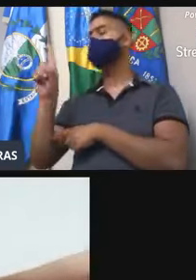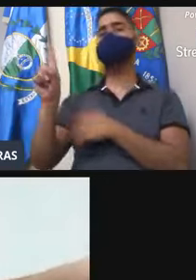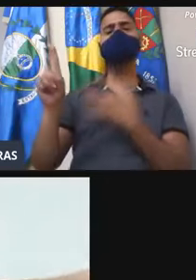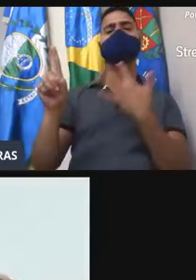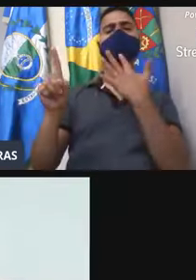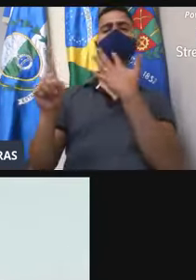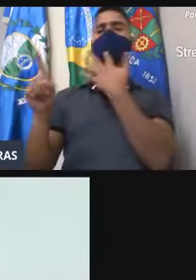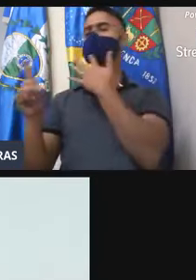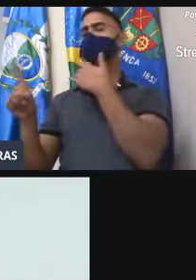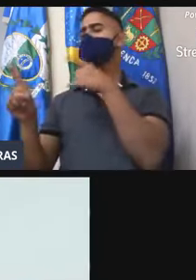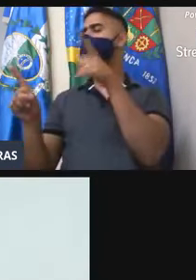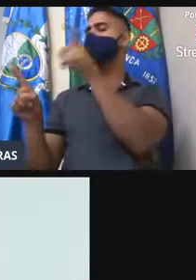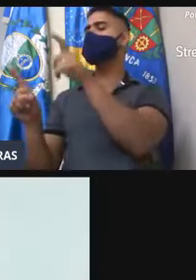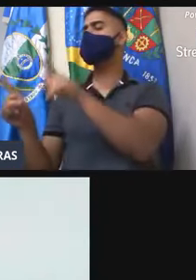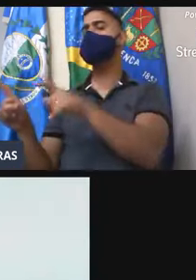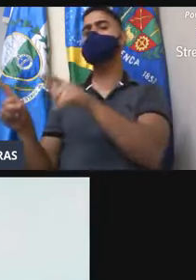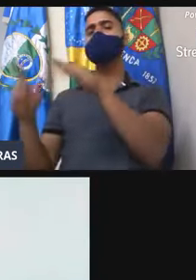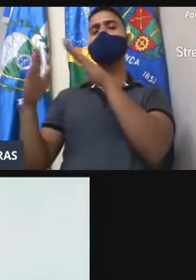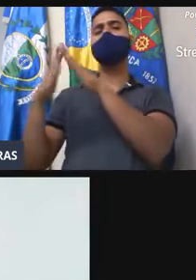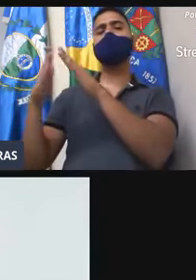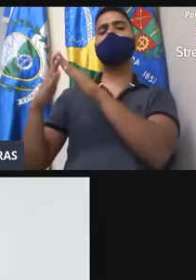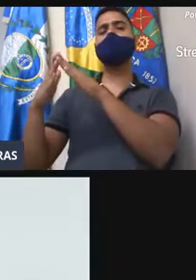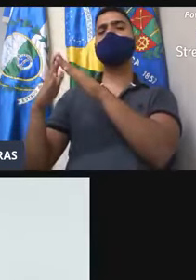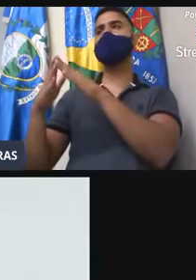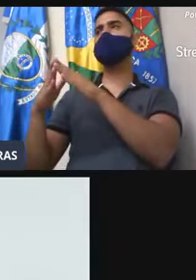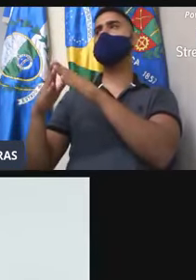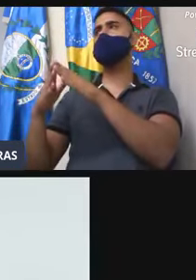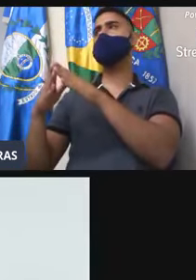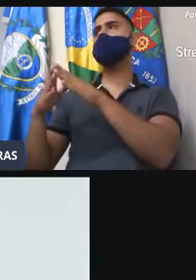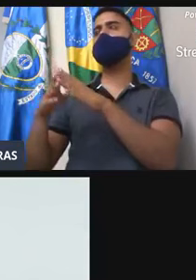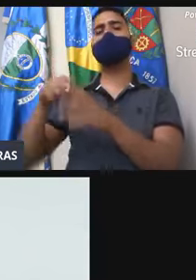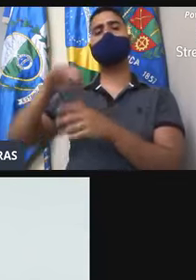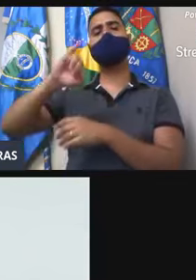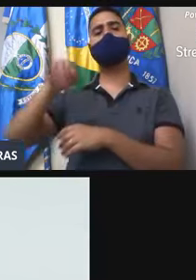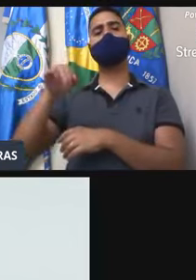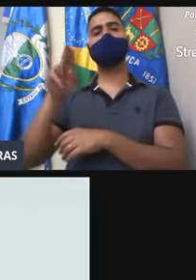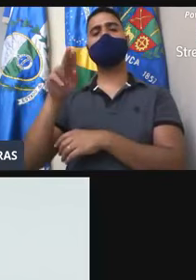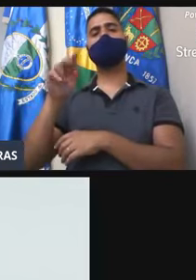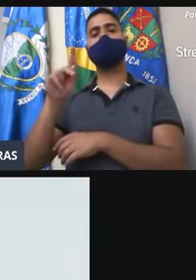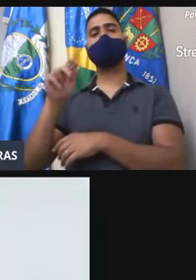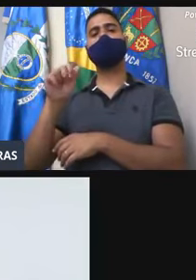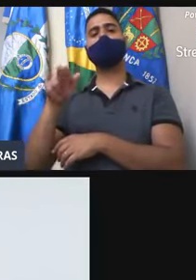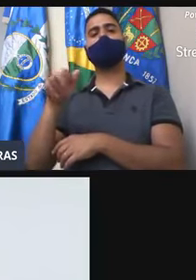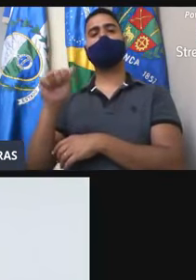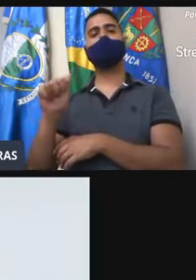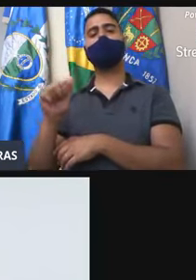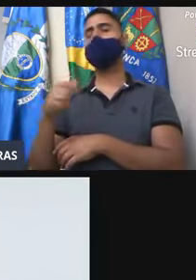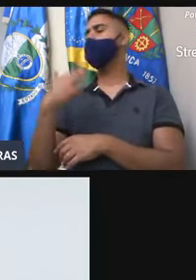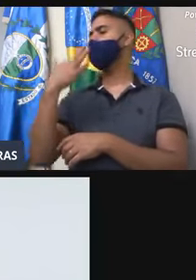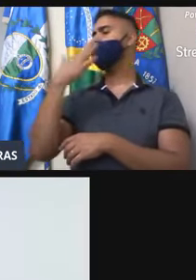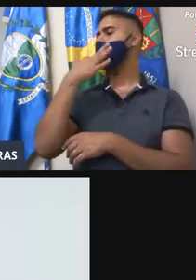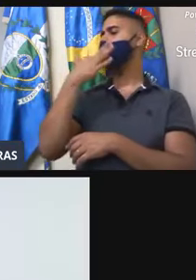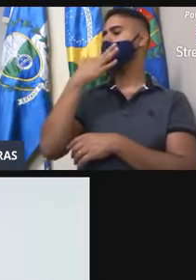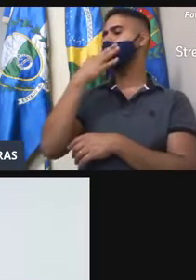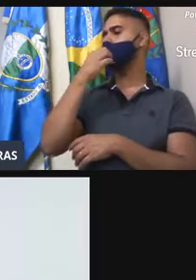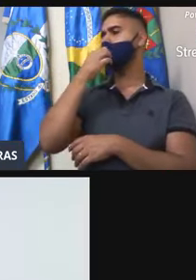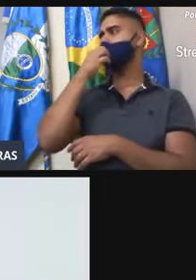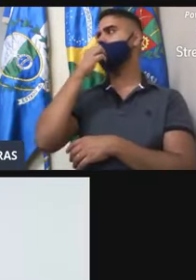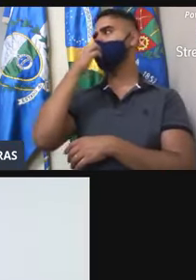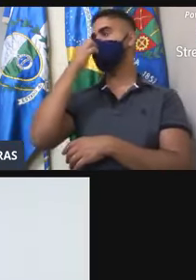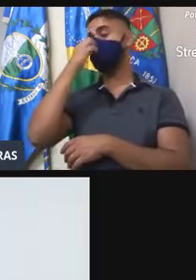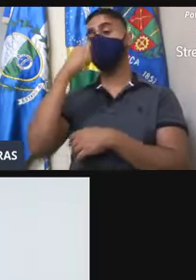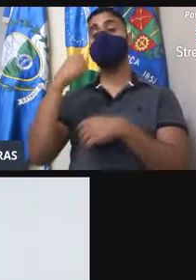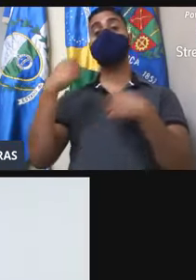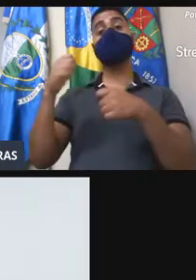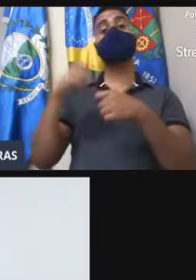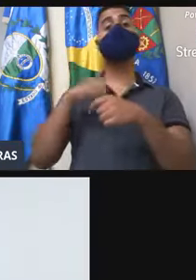conhecerem a Casa Rosa, o Palácio da Casa Rosa em Juparanã. E para conhecer, você tem que ter alguma